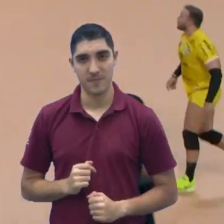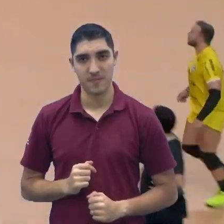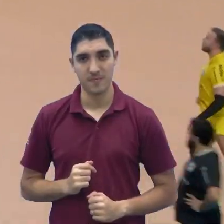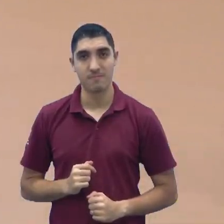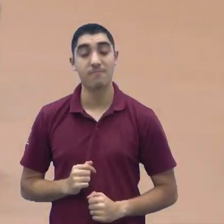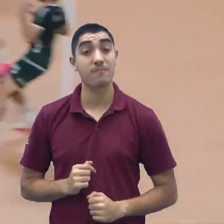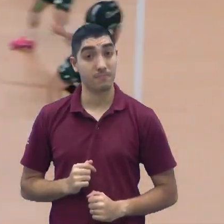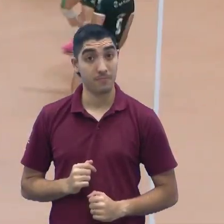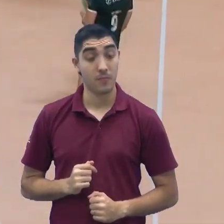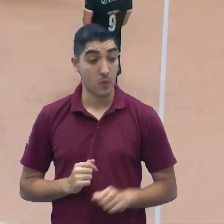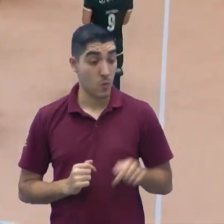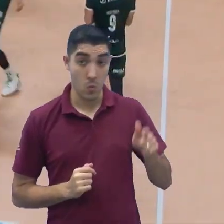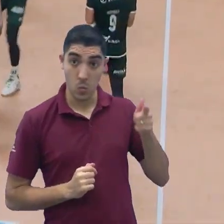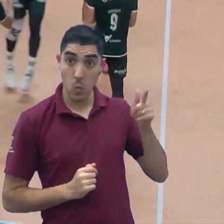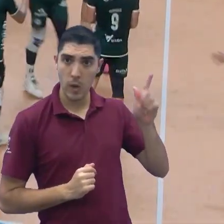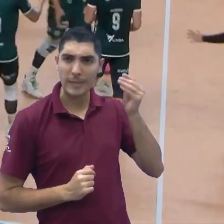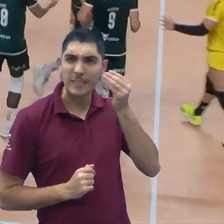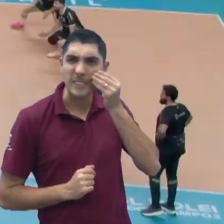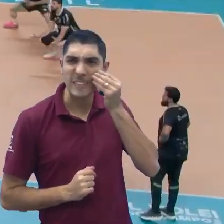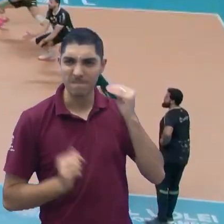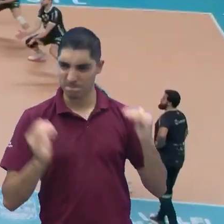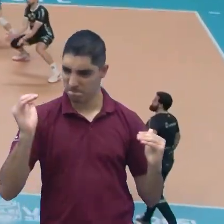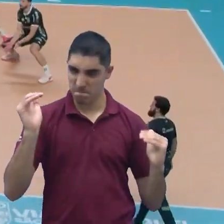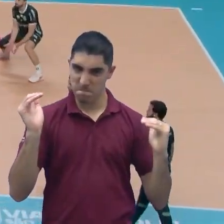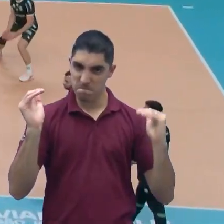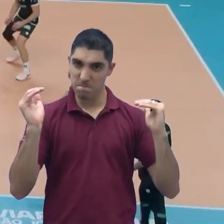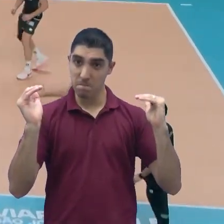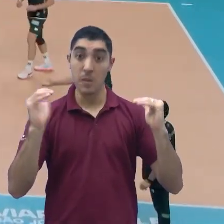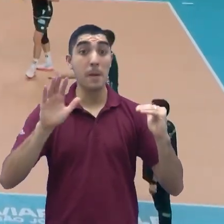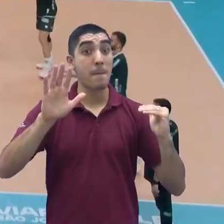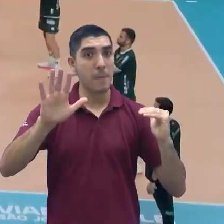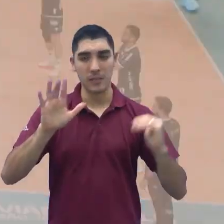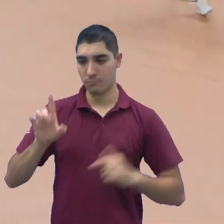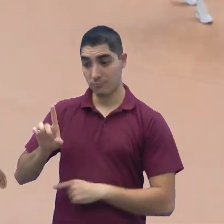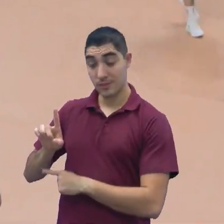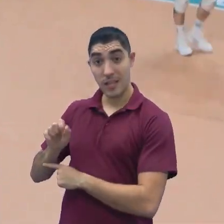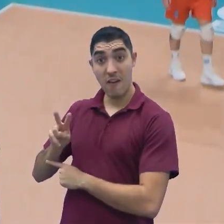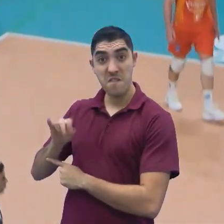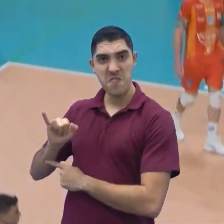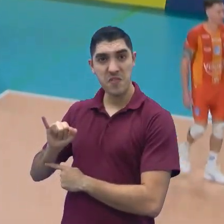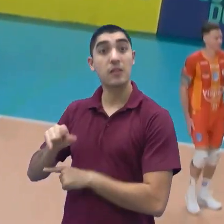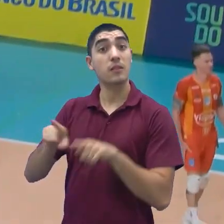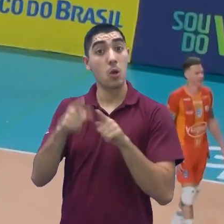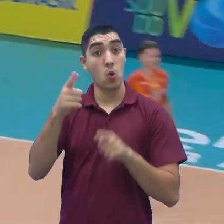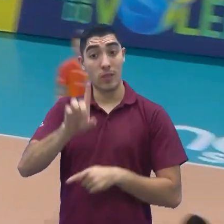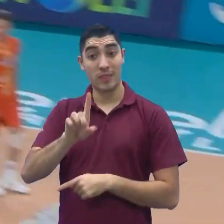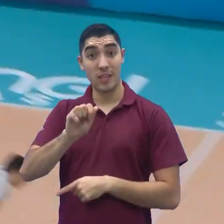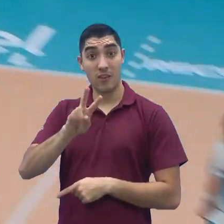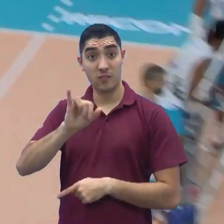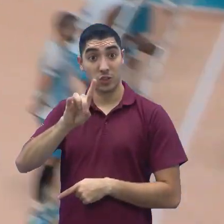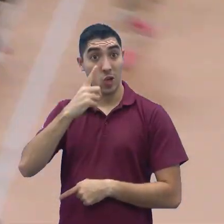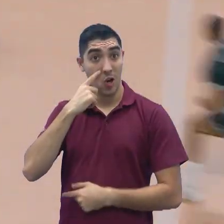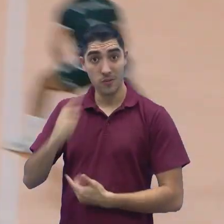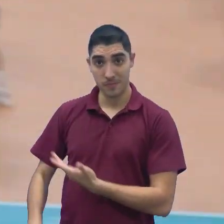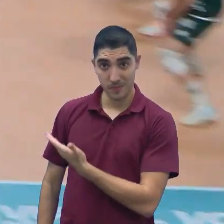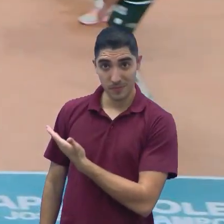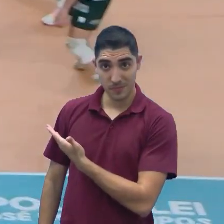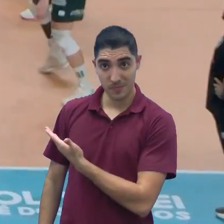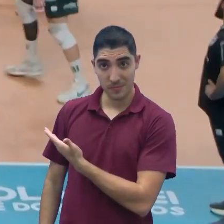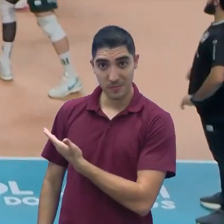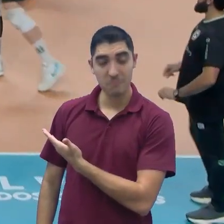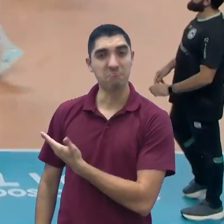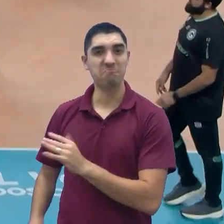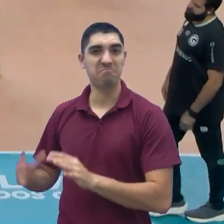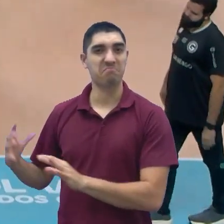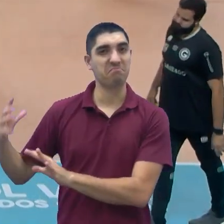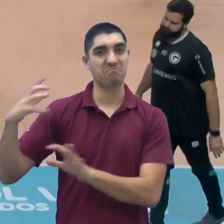O Goiás chegou a ensaiar uma remontada, mas Davi e David, neste lindo ponto de saque, fechariam um